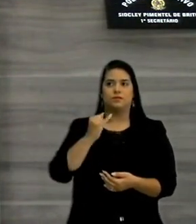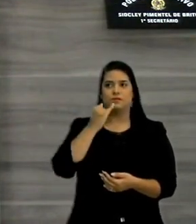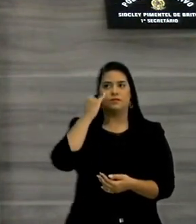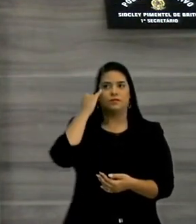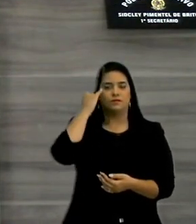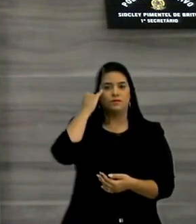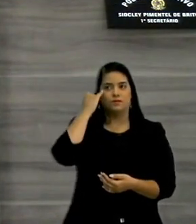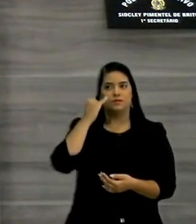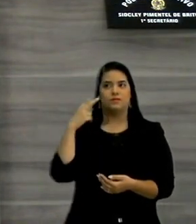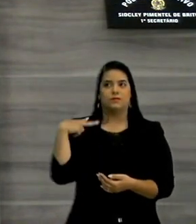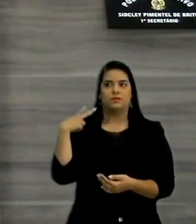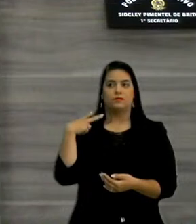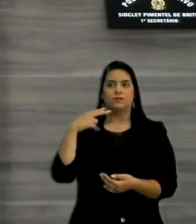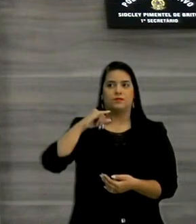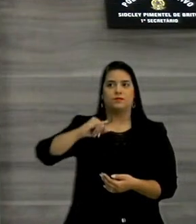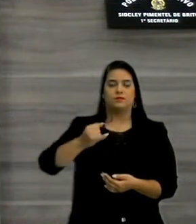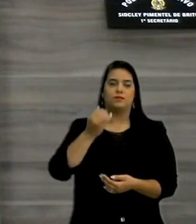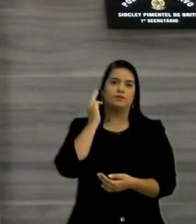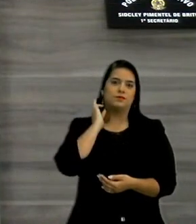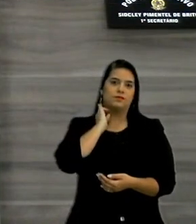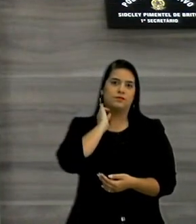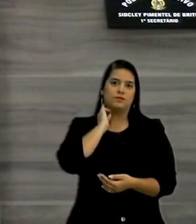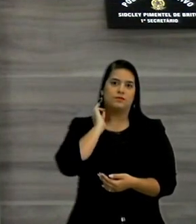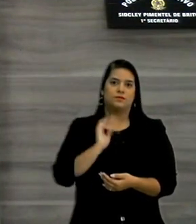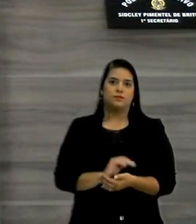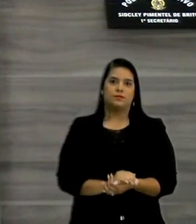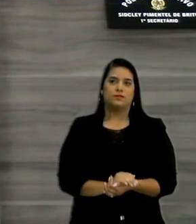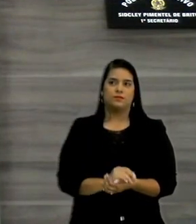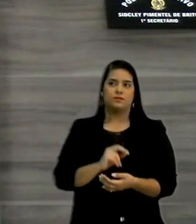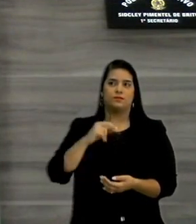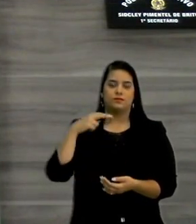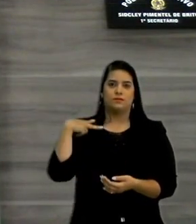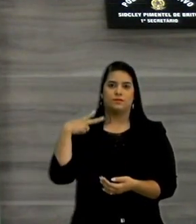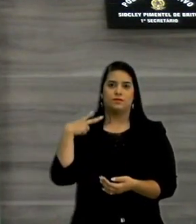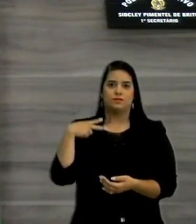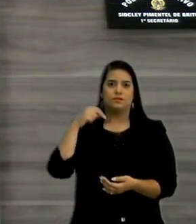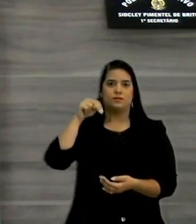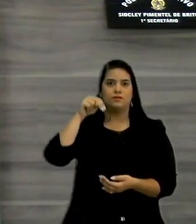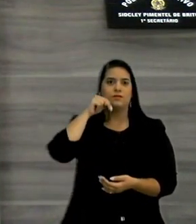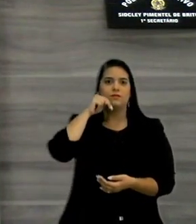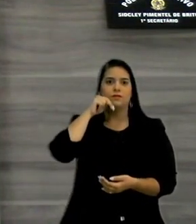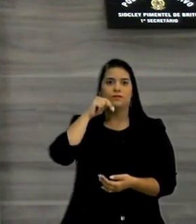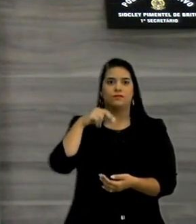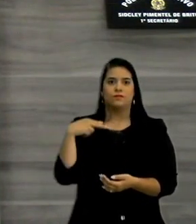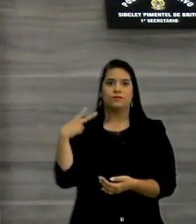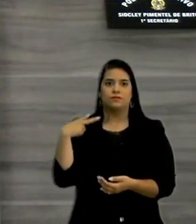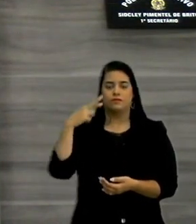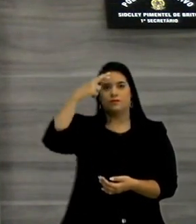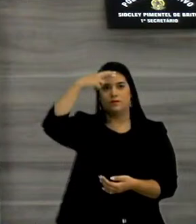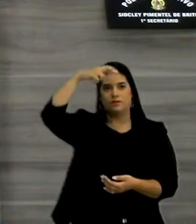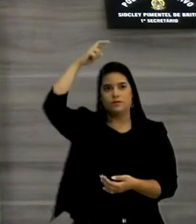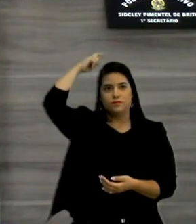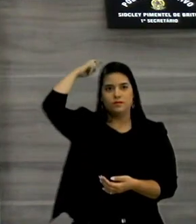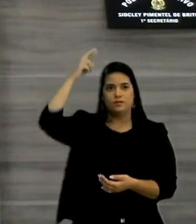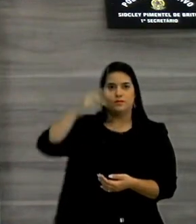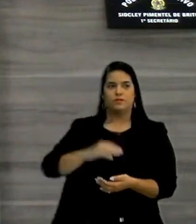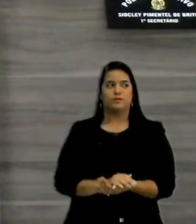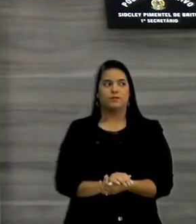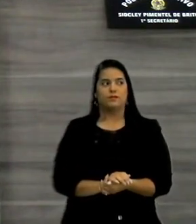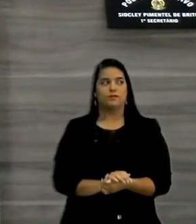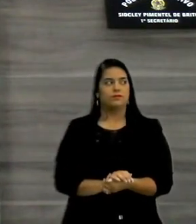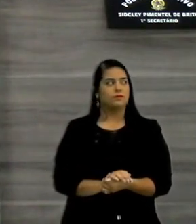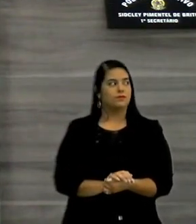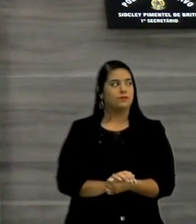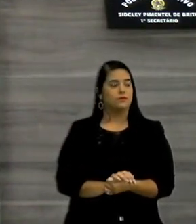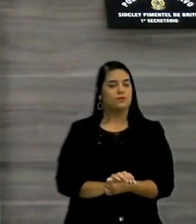Júnior, vereador João Medeiros de Oliveira, vereador José Nilton da Silva, vereador Rinaldo Alexandre Teixeira Pontes,